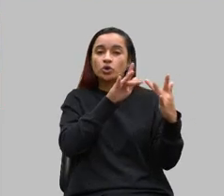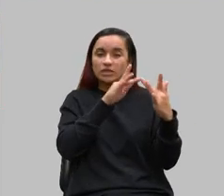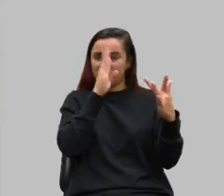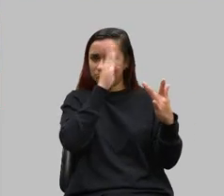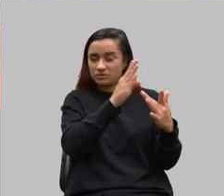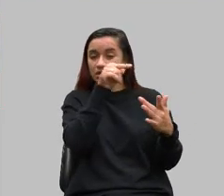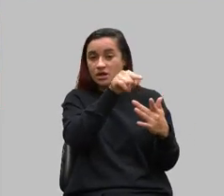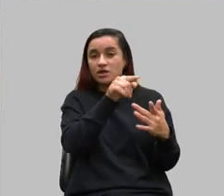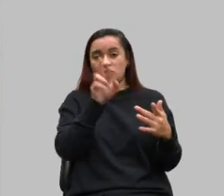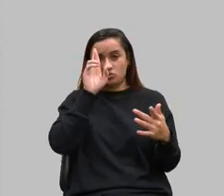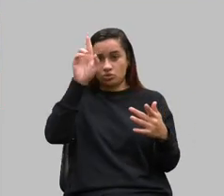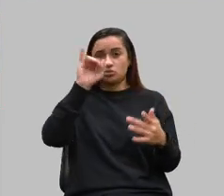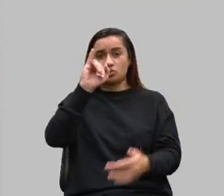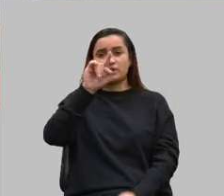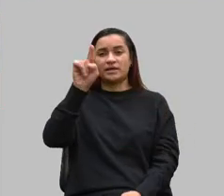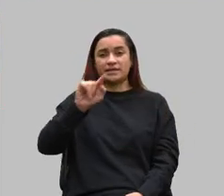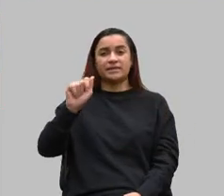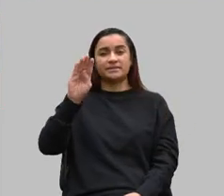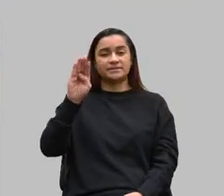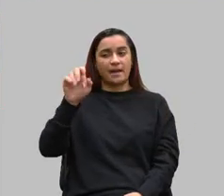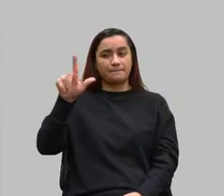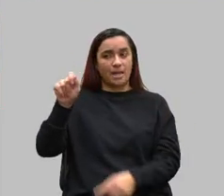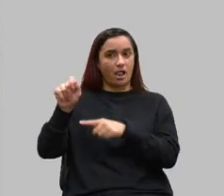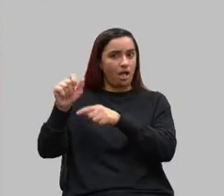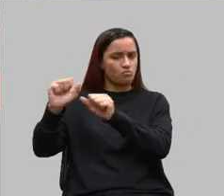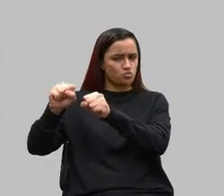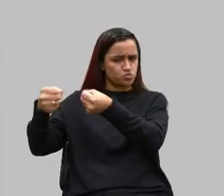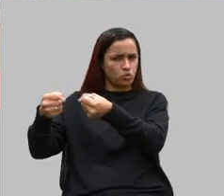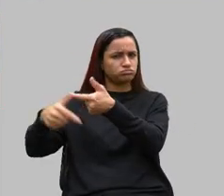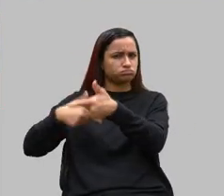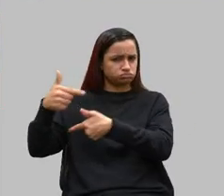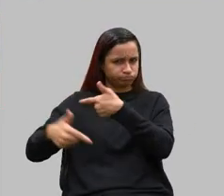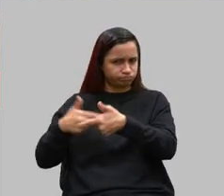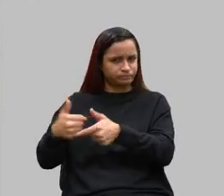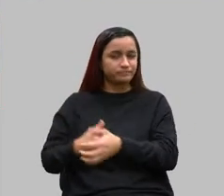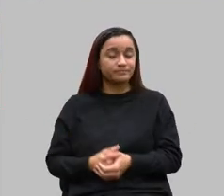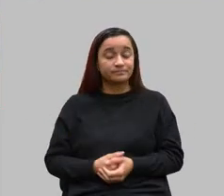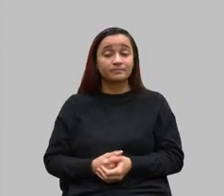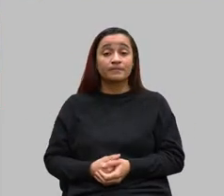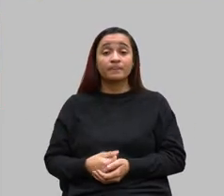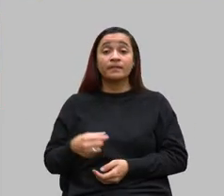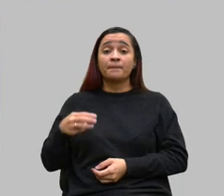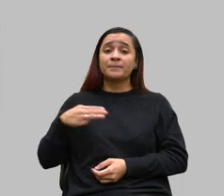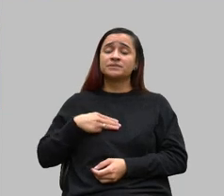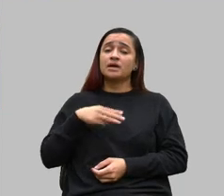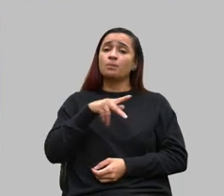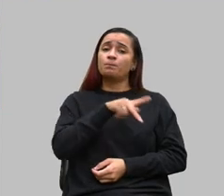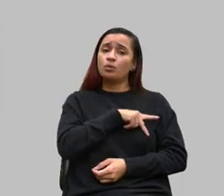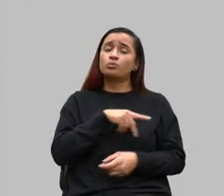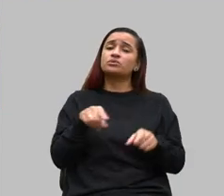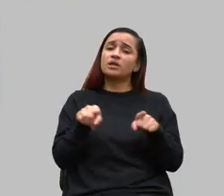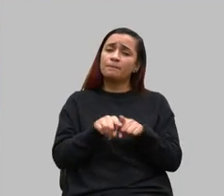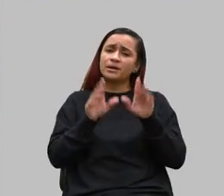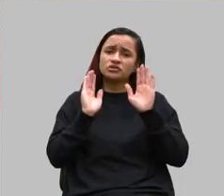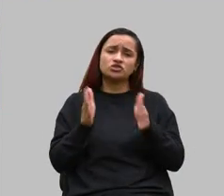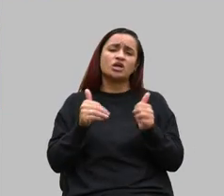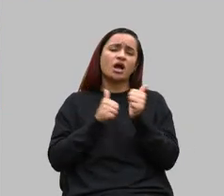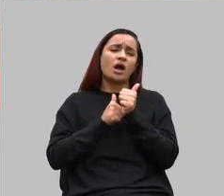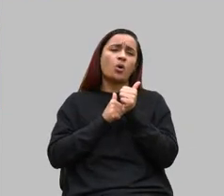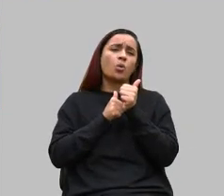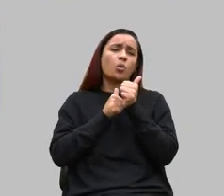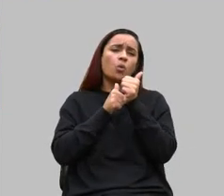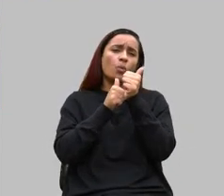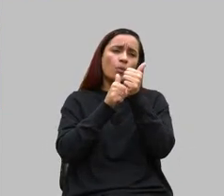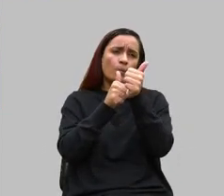tem tido uma atuação extremamente combativa o Ministério Público Federal tem acompanhado essa a questão Ferroviária desde o início